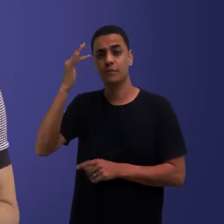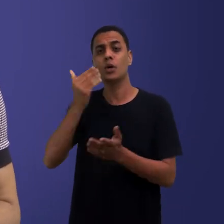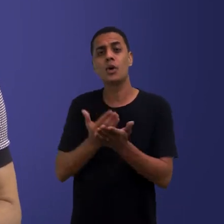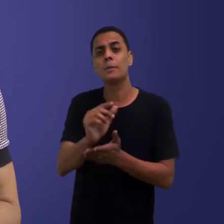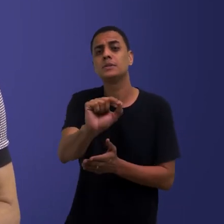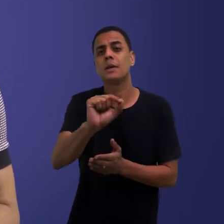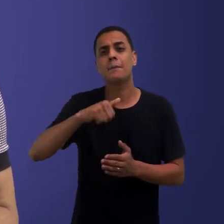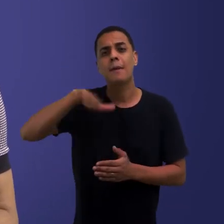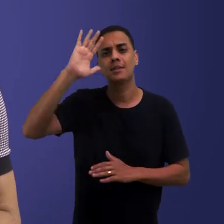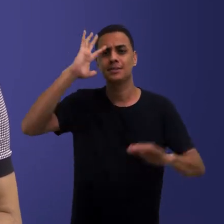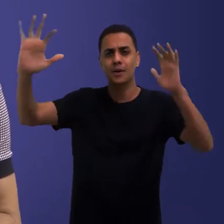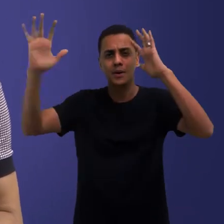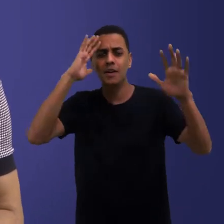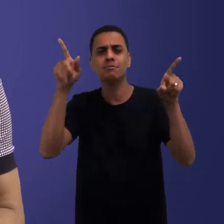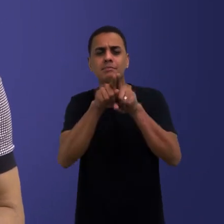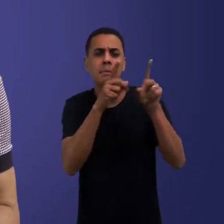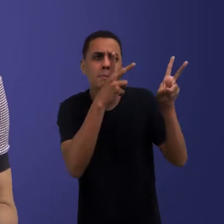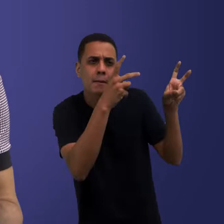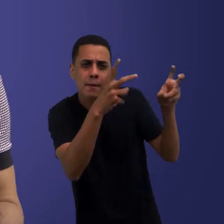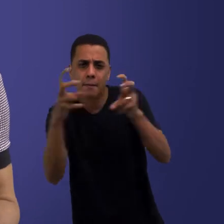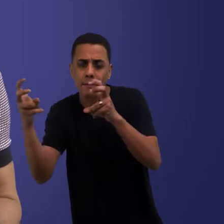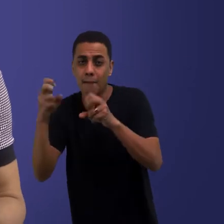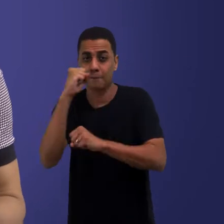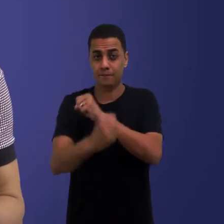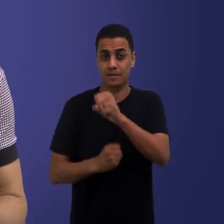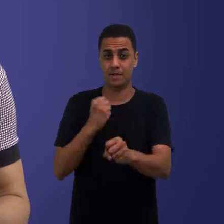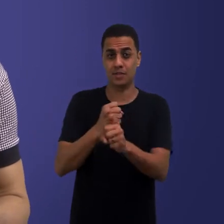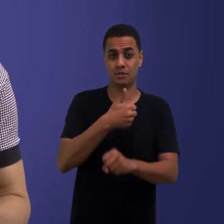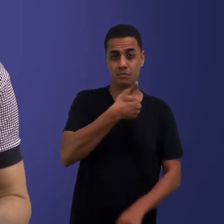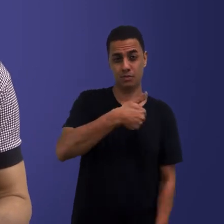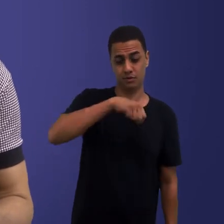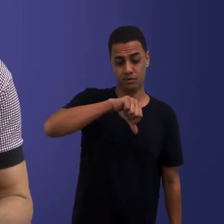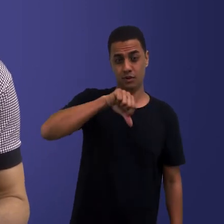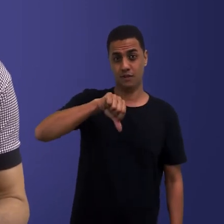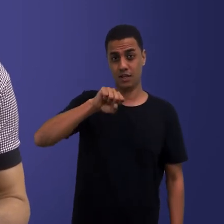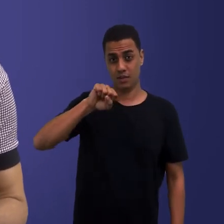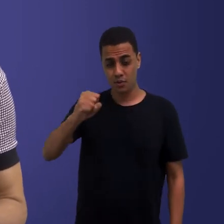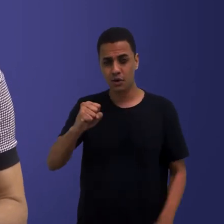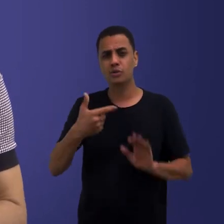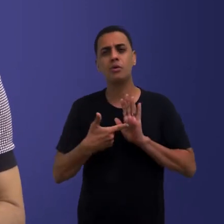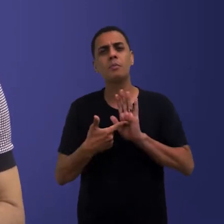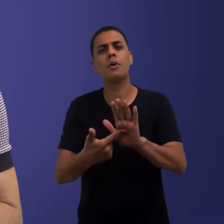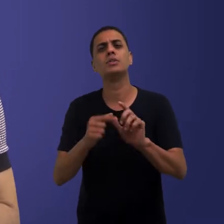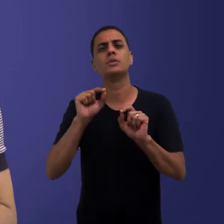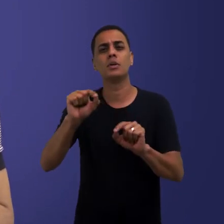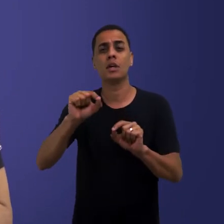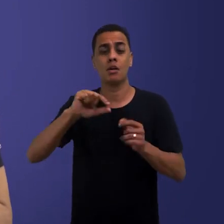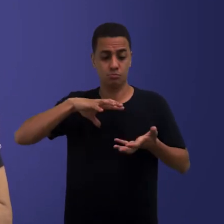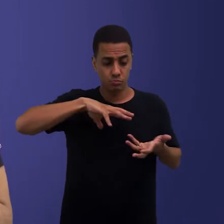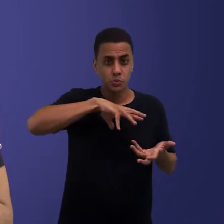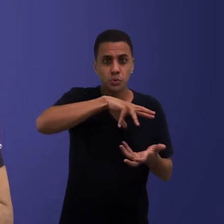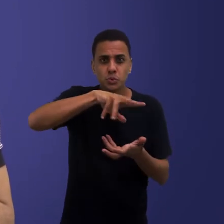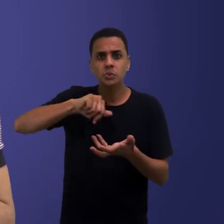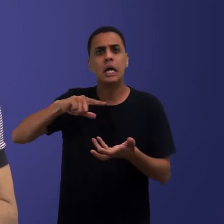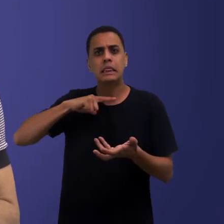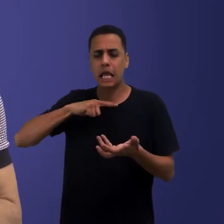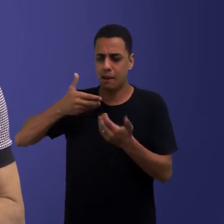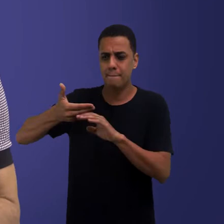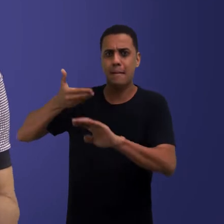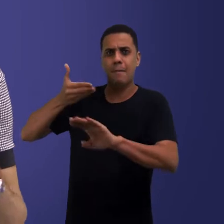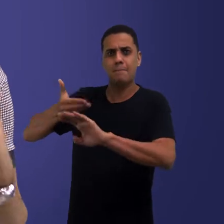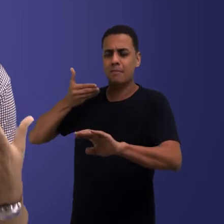viés teórico e observacional. E em 1998 é anunciado que o universo está em expansão